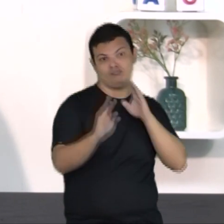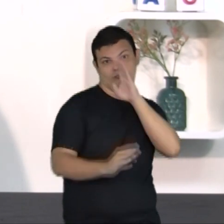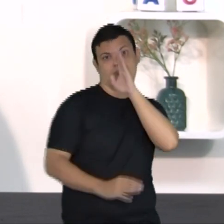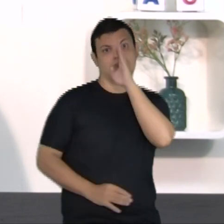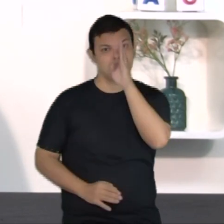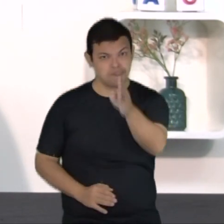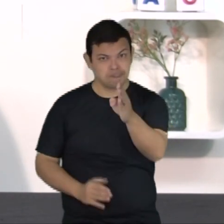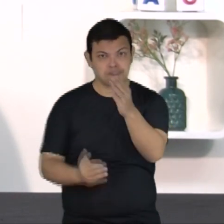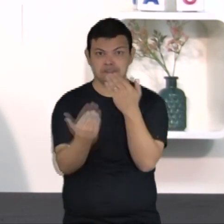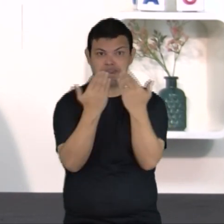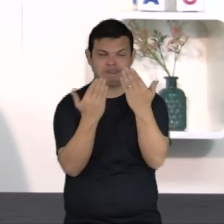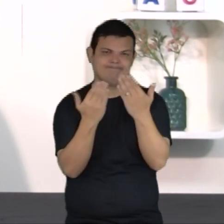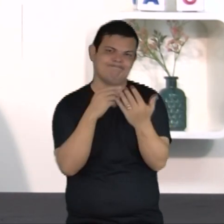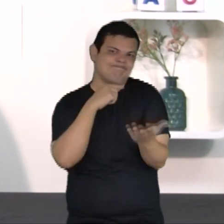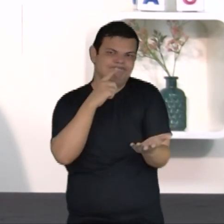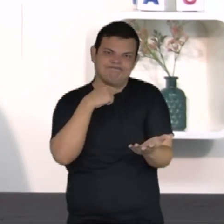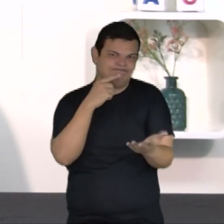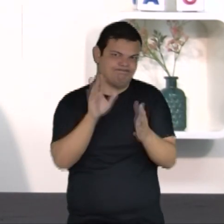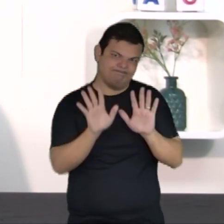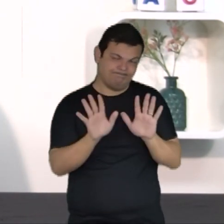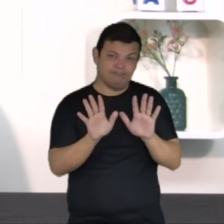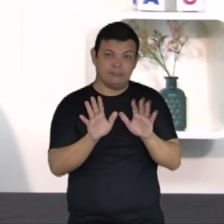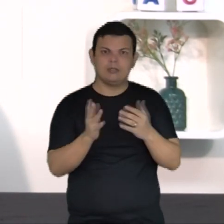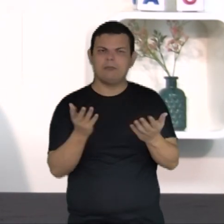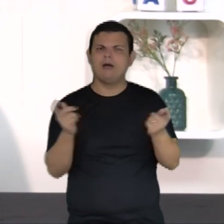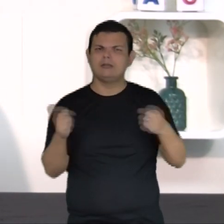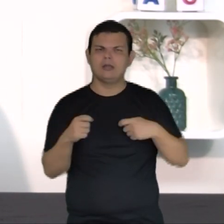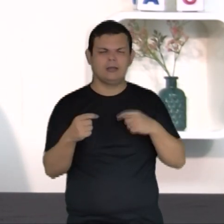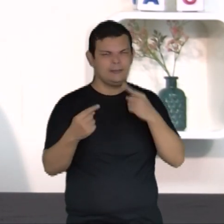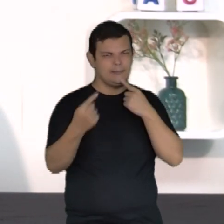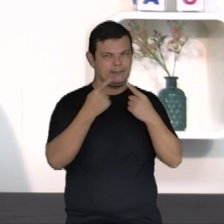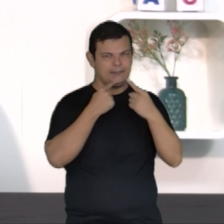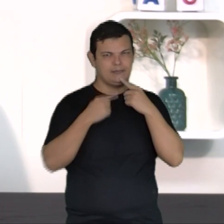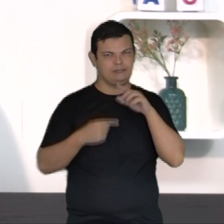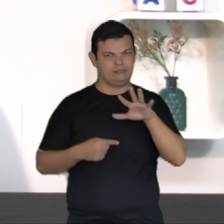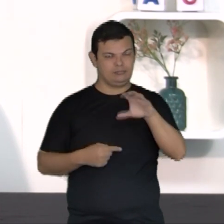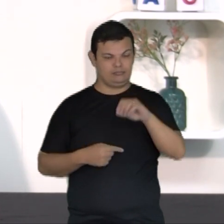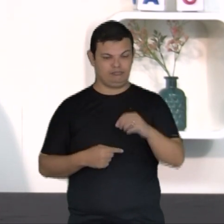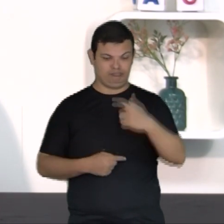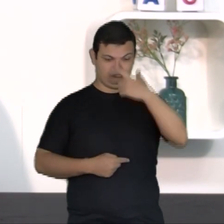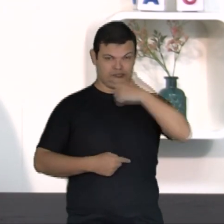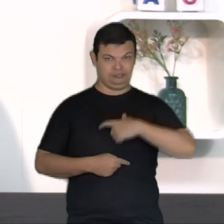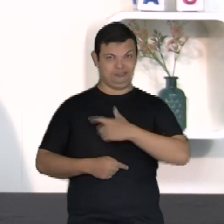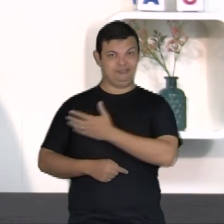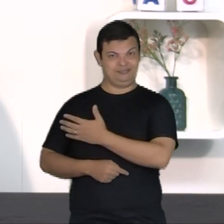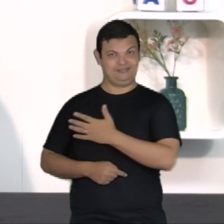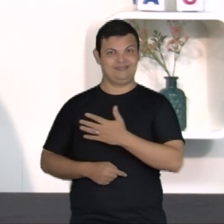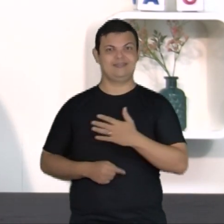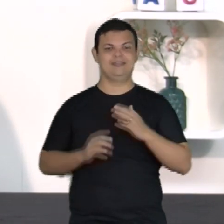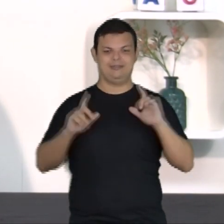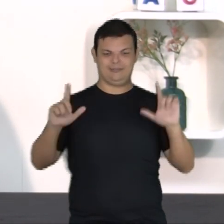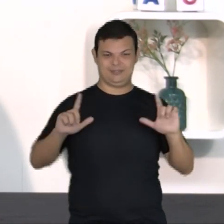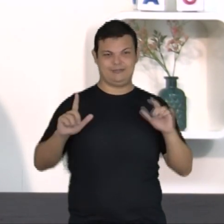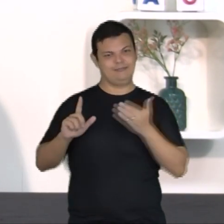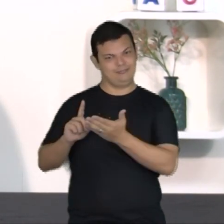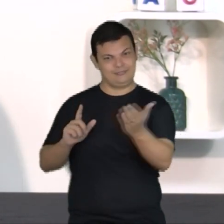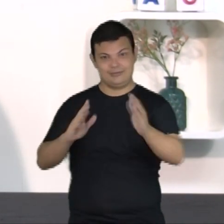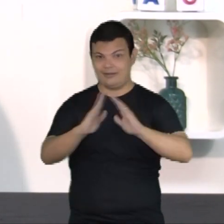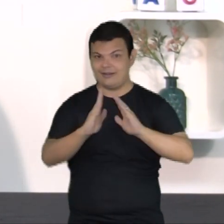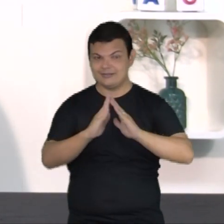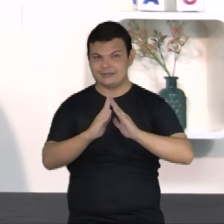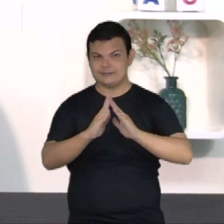diretamente aqui, né? Infelizmente ainda não, mas eu queria ter uma conversa com vocês, eu aqui e vocês aí, tá bom?